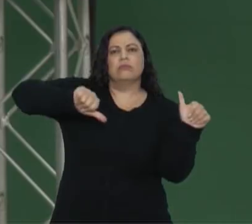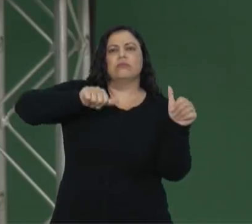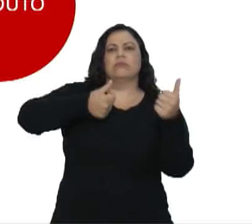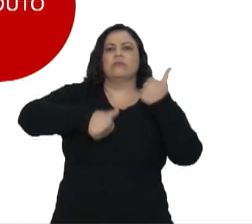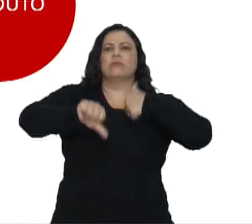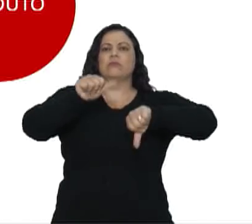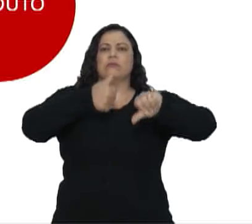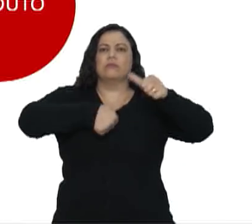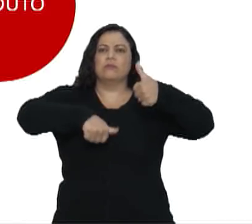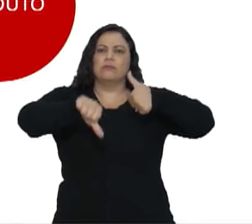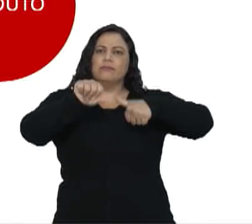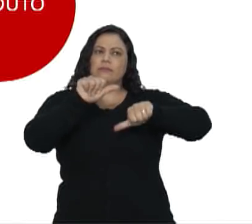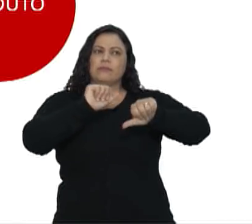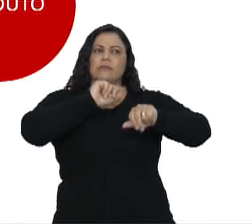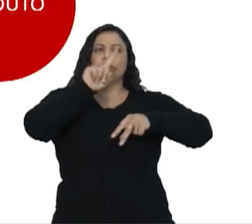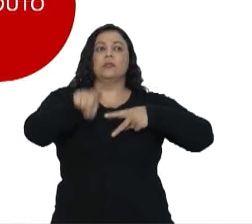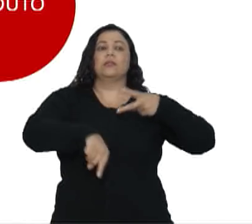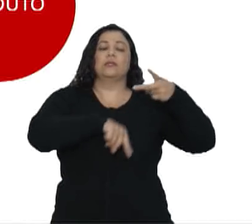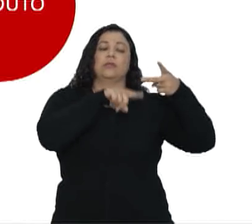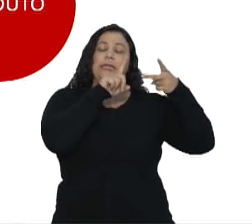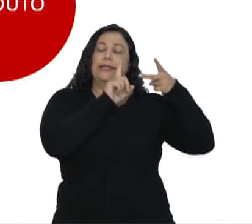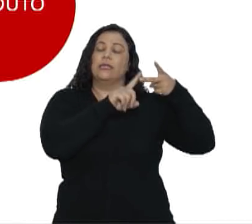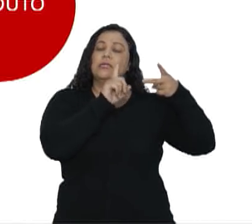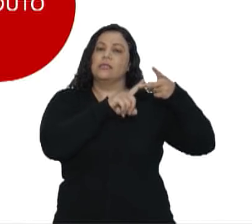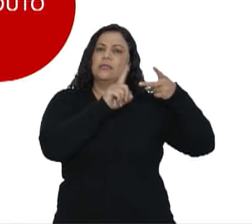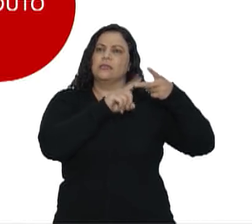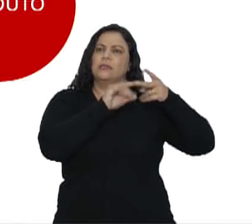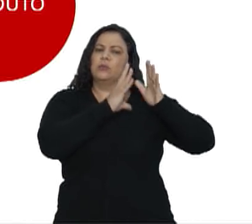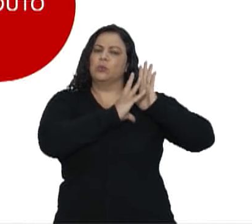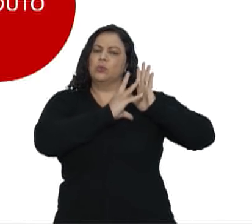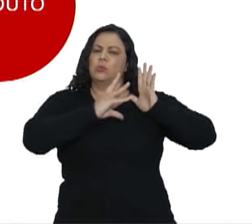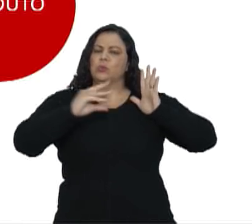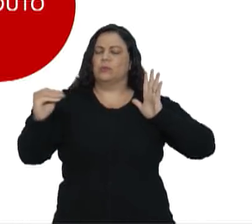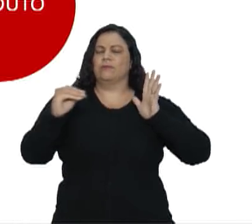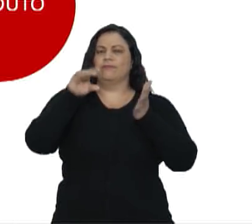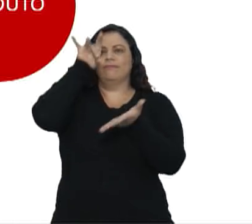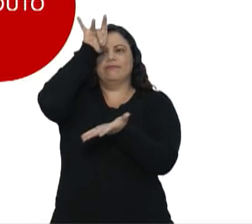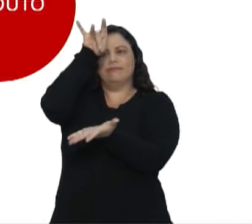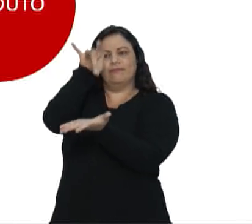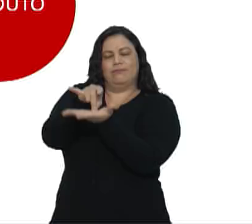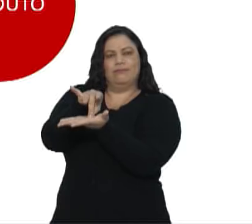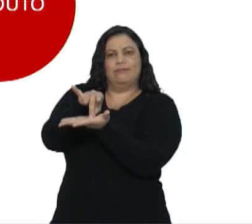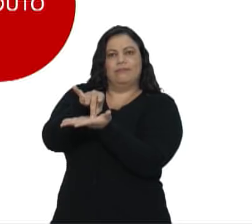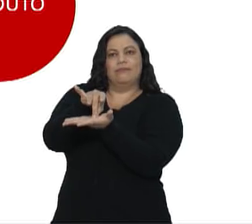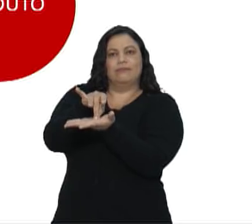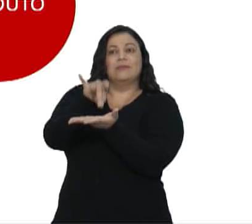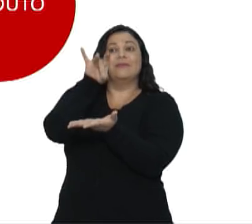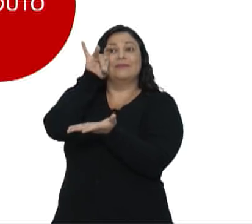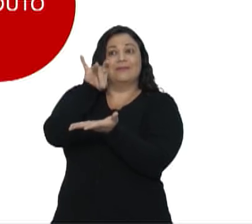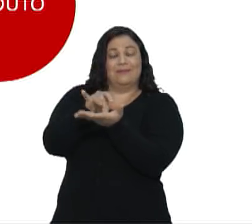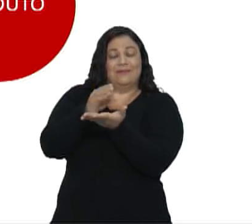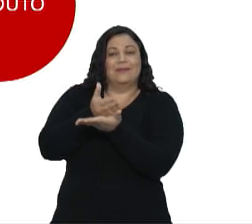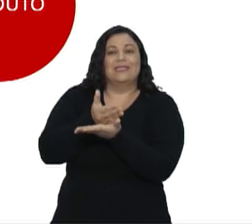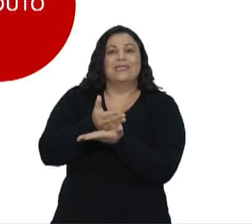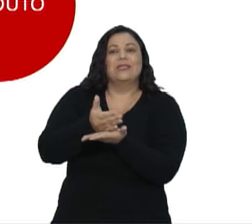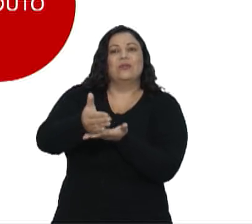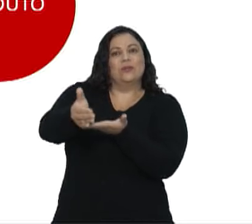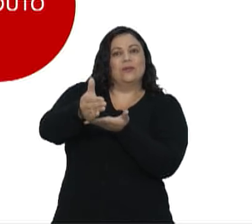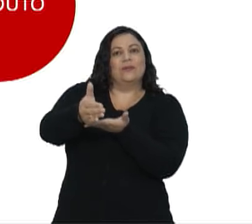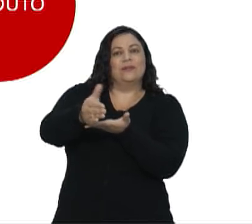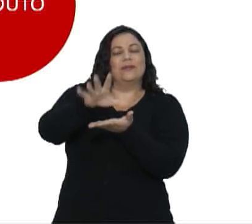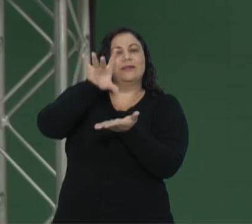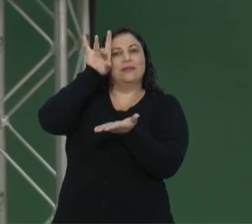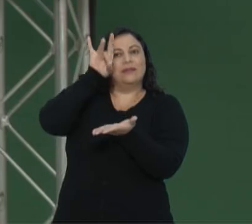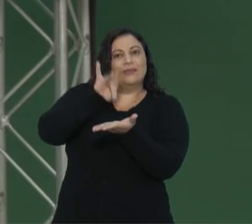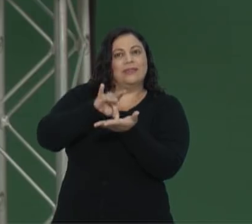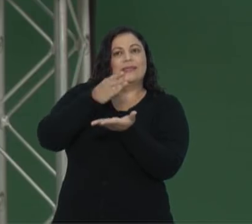Enquanto os reagentes são as substâncias que vão dar origem, ou seja, as substâncias iniciais. Então,